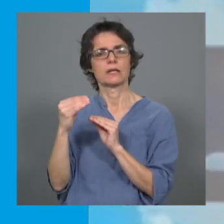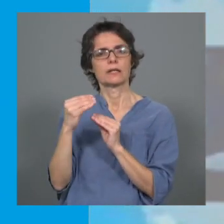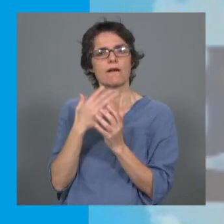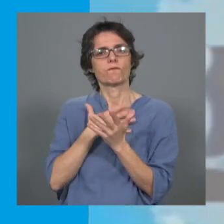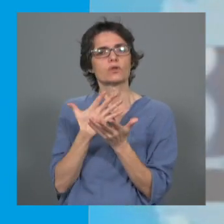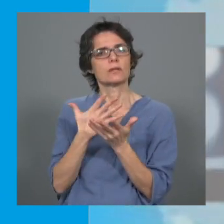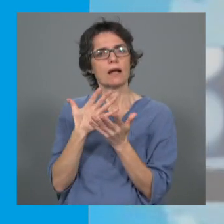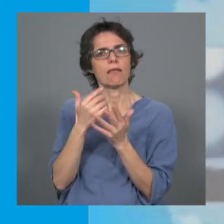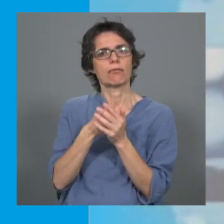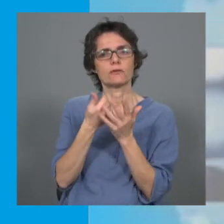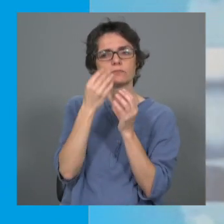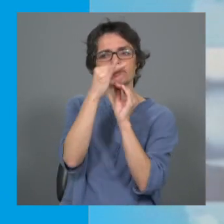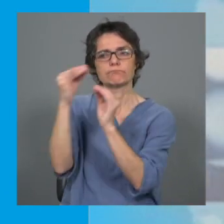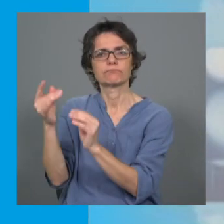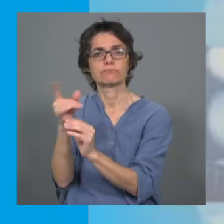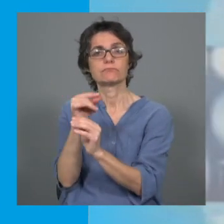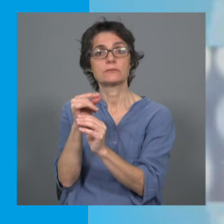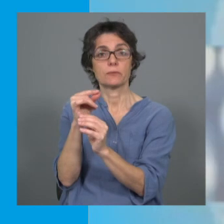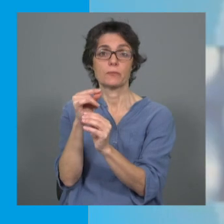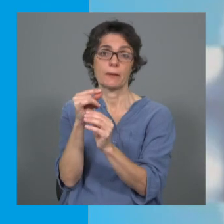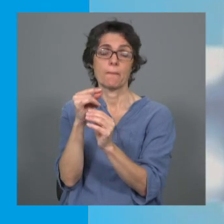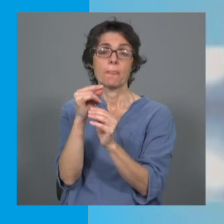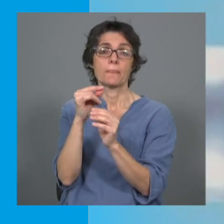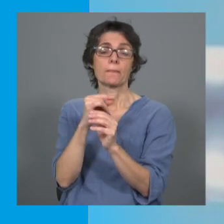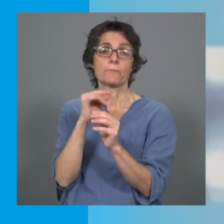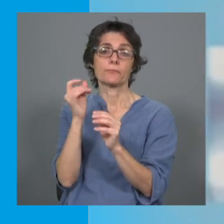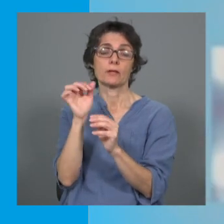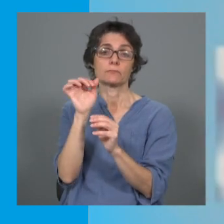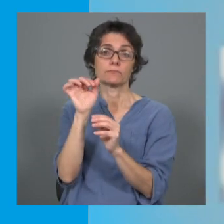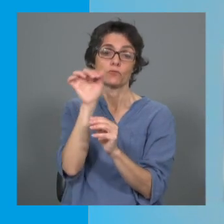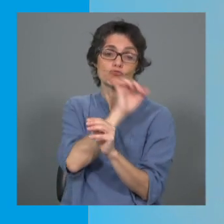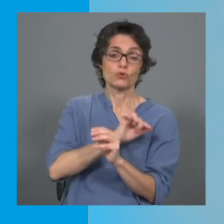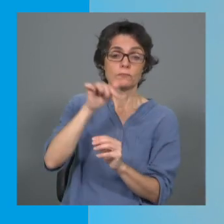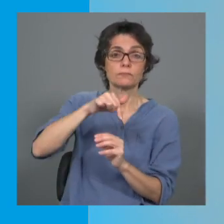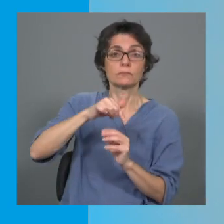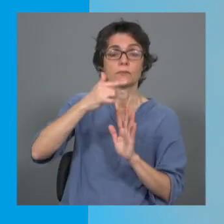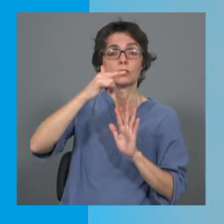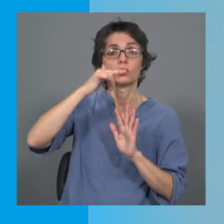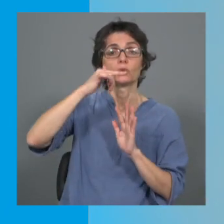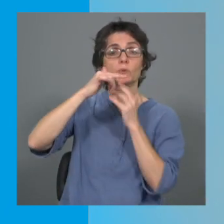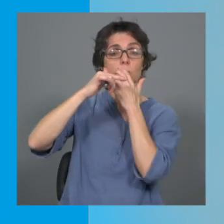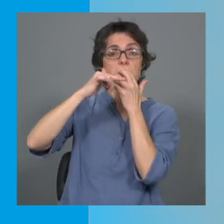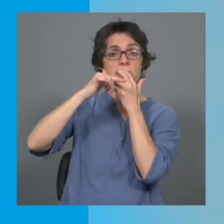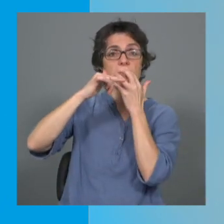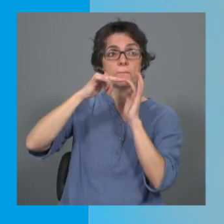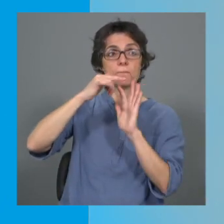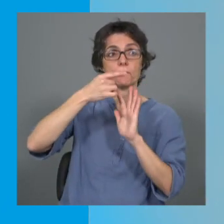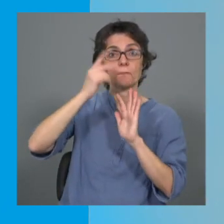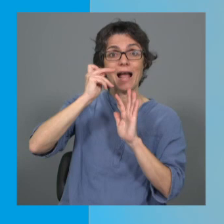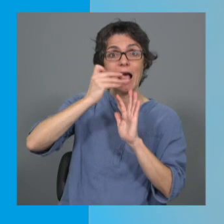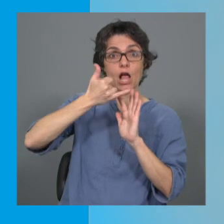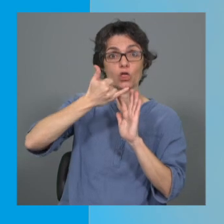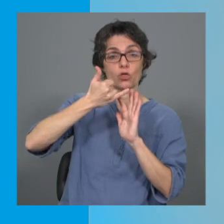também tinha um enquadramento, que era os 300 anos, não é? Do patriarcado. Ao fim e ao cabo, esta realidade